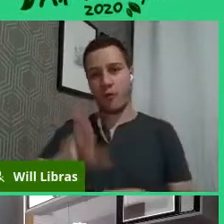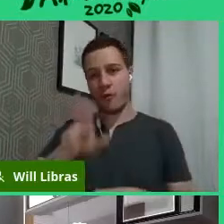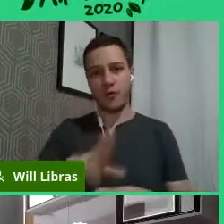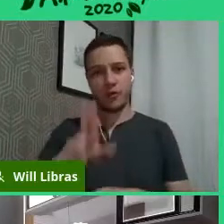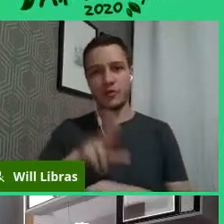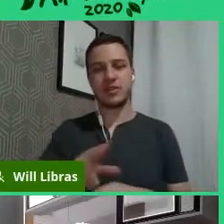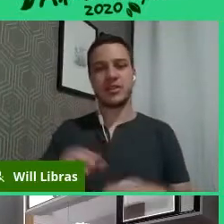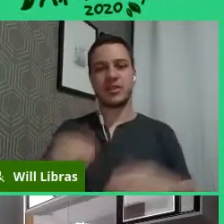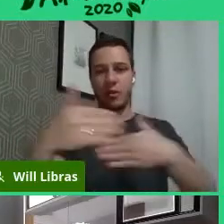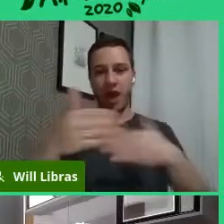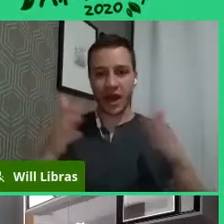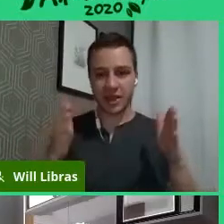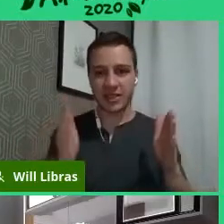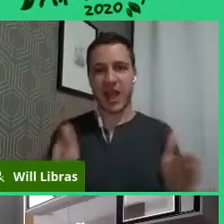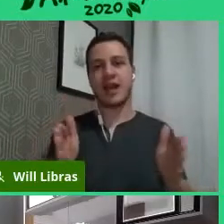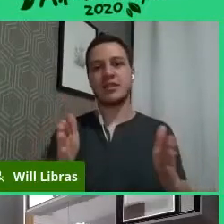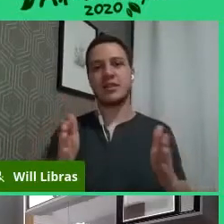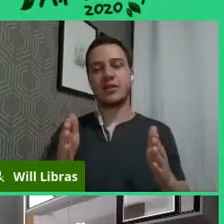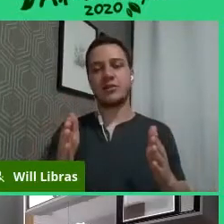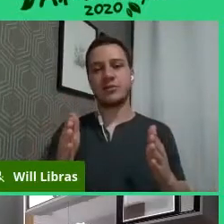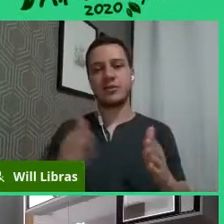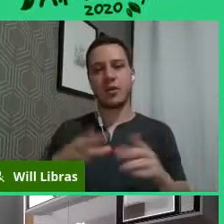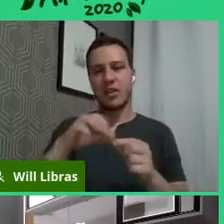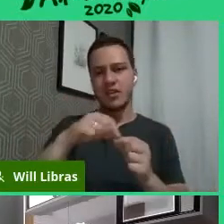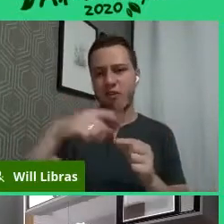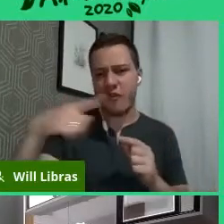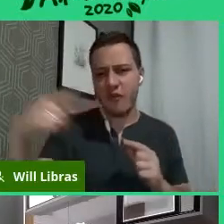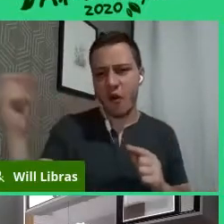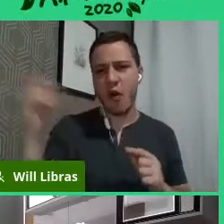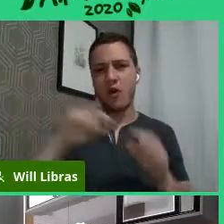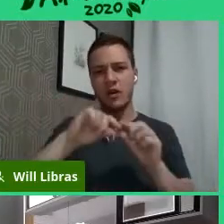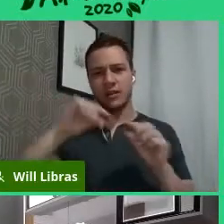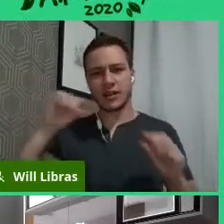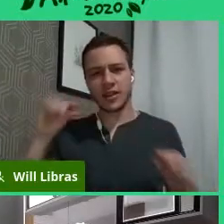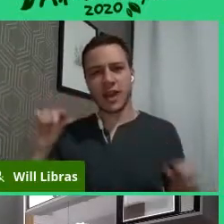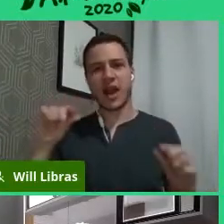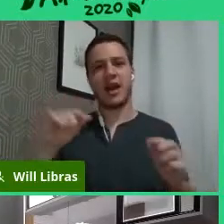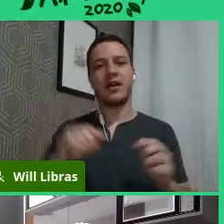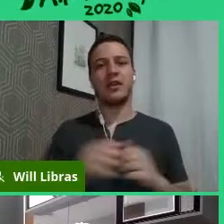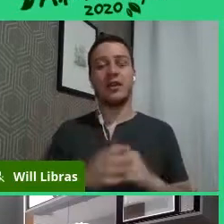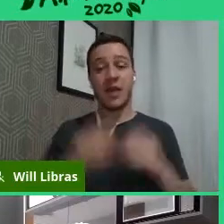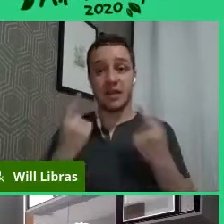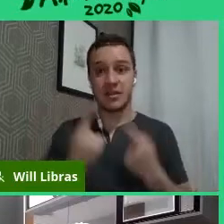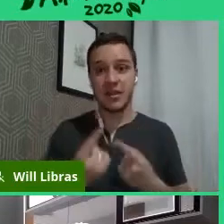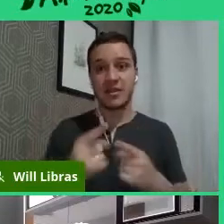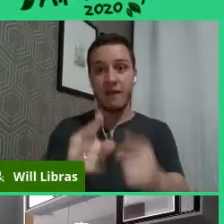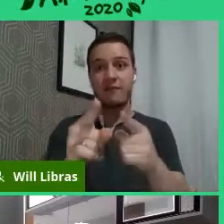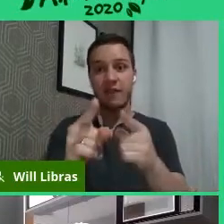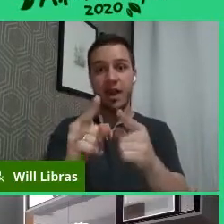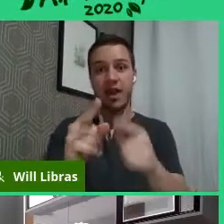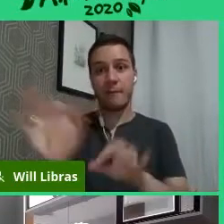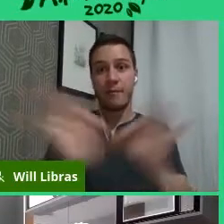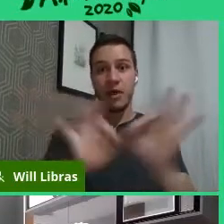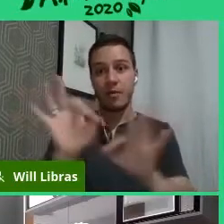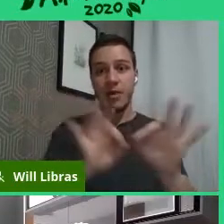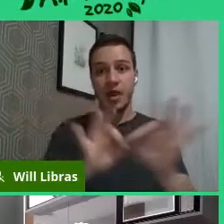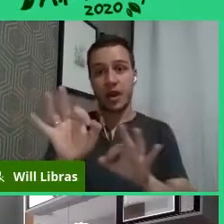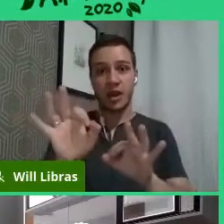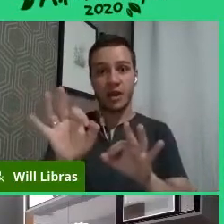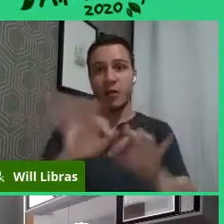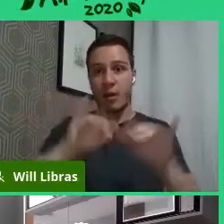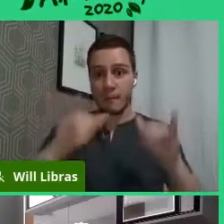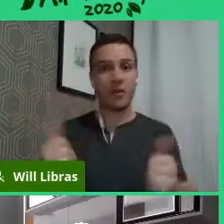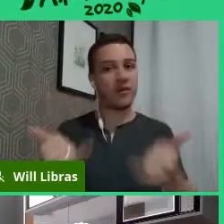a beterraba, com as suas folhas e os seus talos, desafiando-os a preparar uma receita com